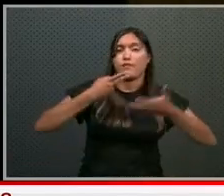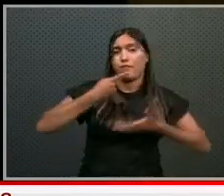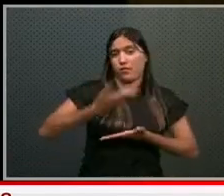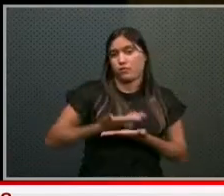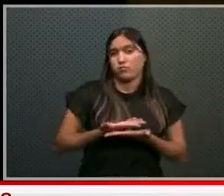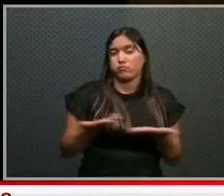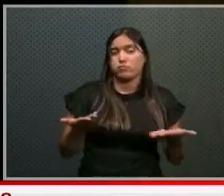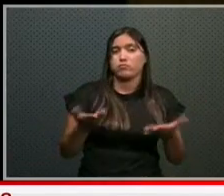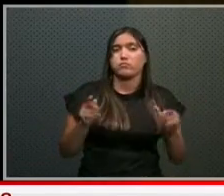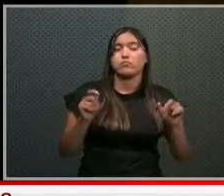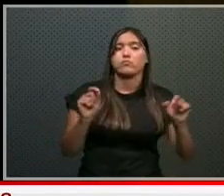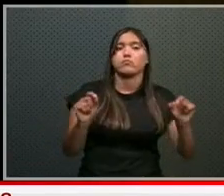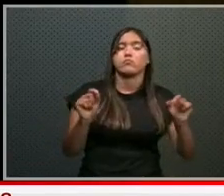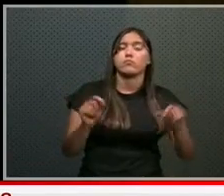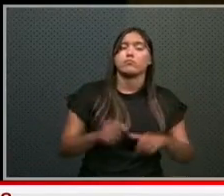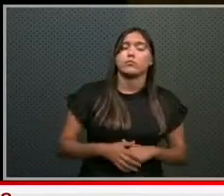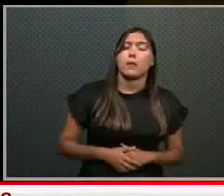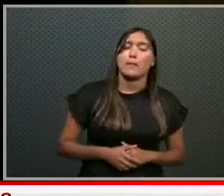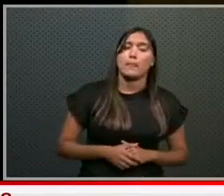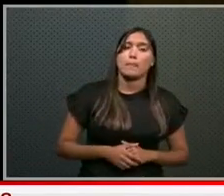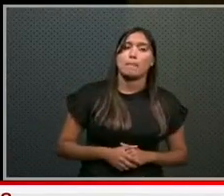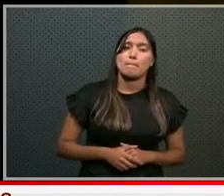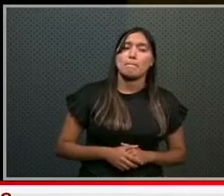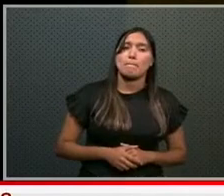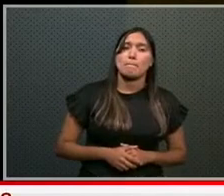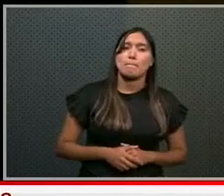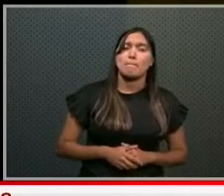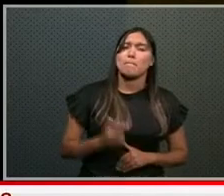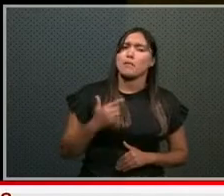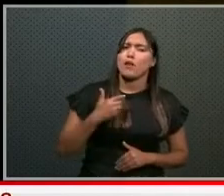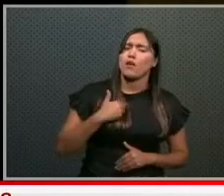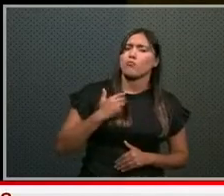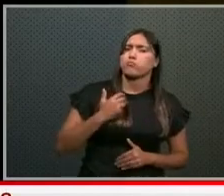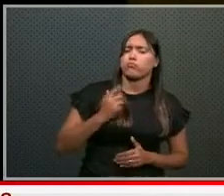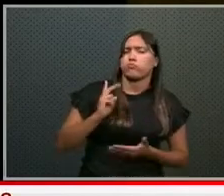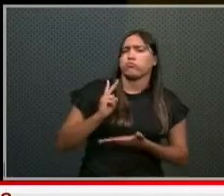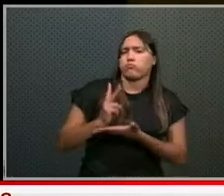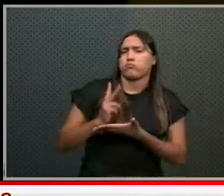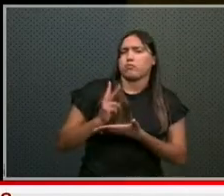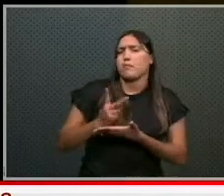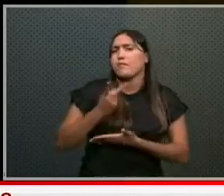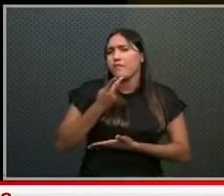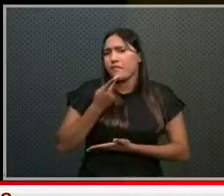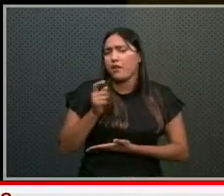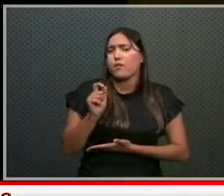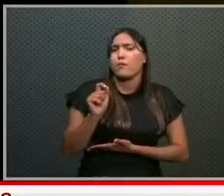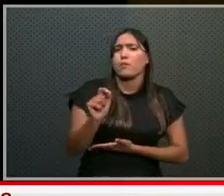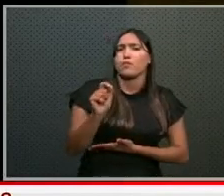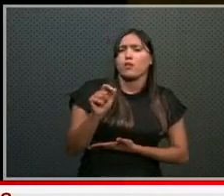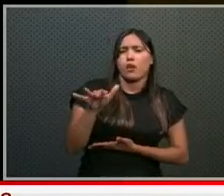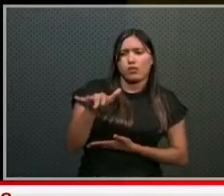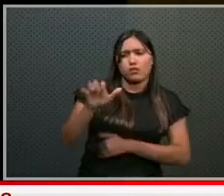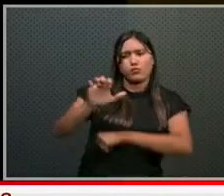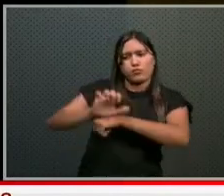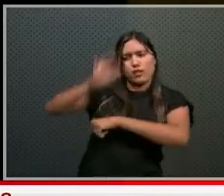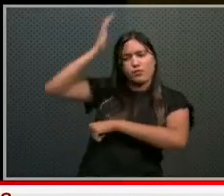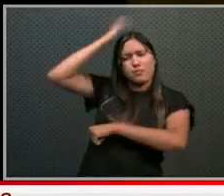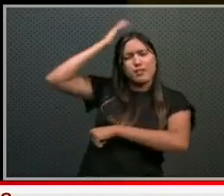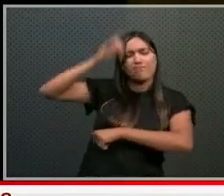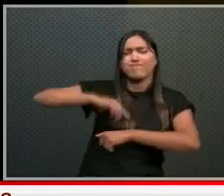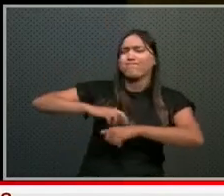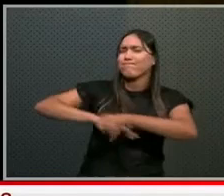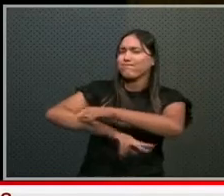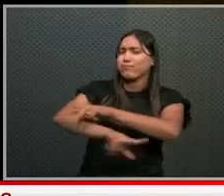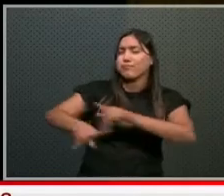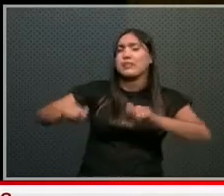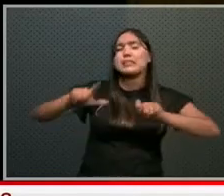fala eu sempre digo que o nosso estado é tão diverso que tem espaço para todos e